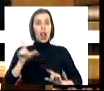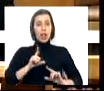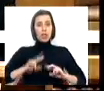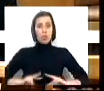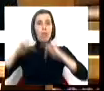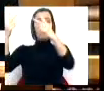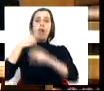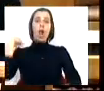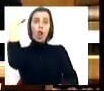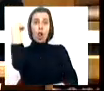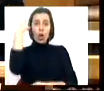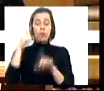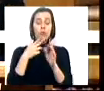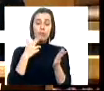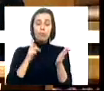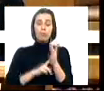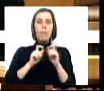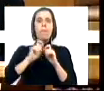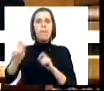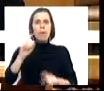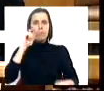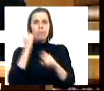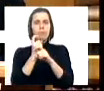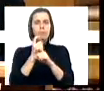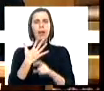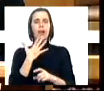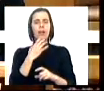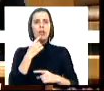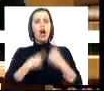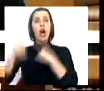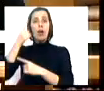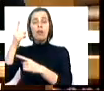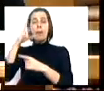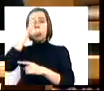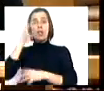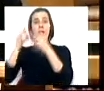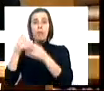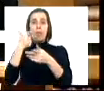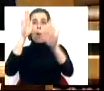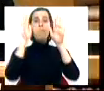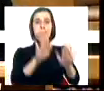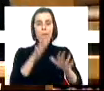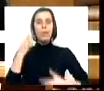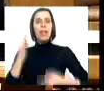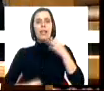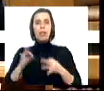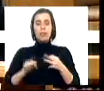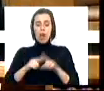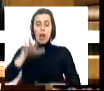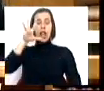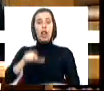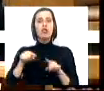Londres. O facto é que, no decurso da interposição de uma providência cautelar pelo Ministério Público, o Tribunal